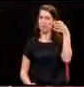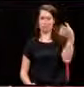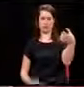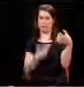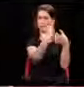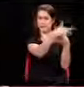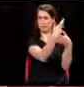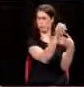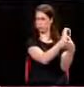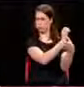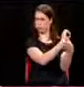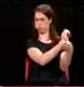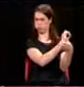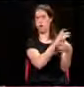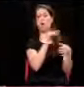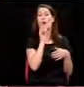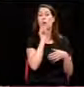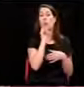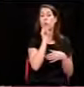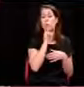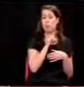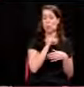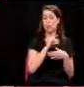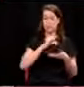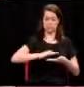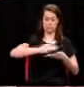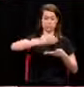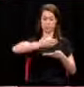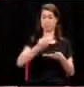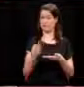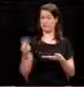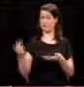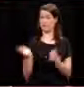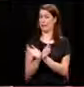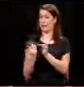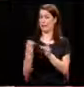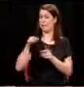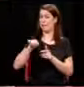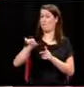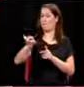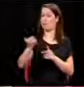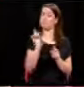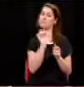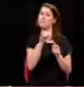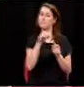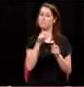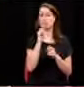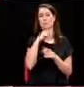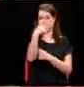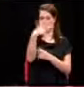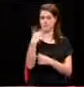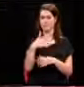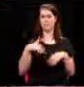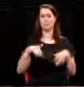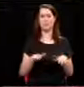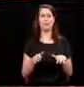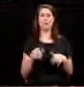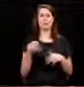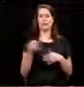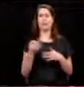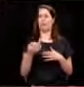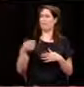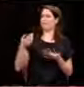fazer a videochamada, poderá sempre usar o nosso portal. No entanto, nós entendemos perfeitamente que nós não podemos estar ligados à internet com um computador em